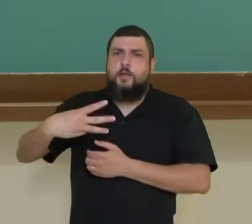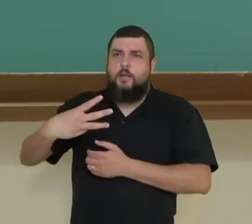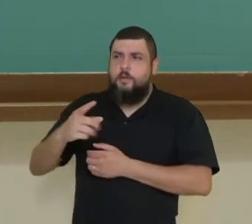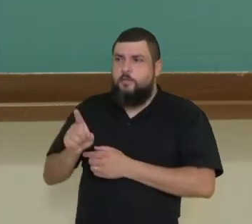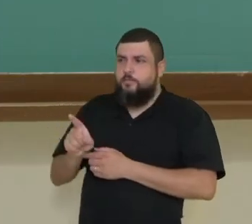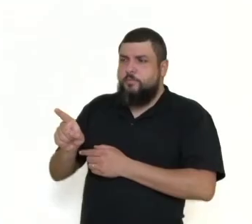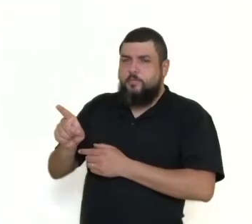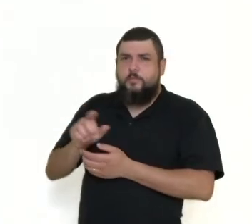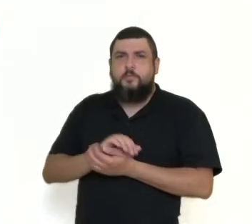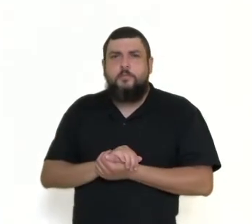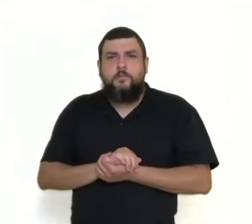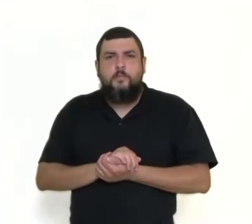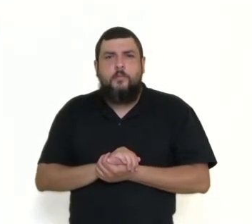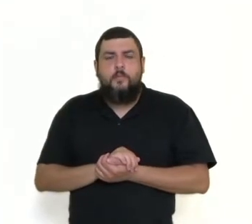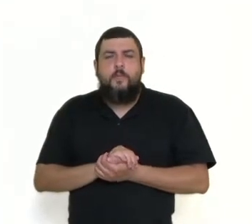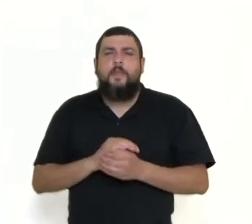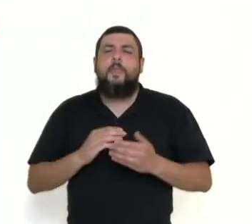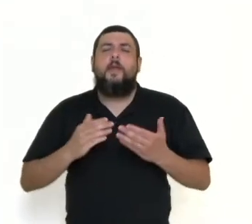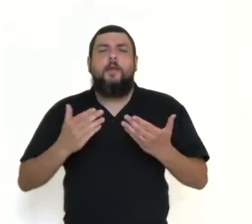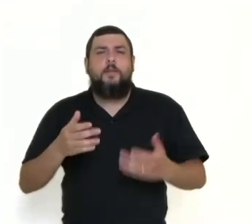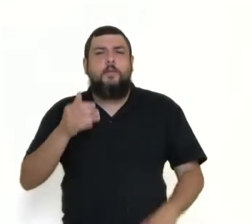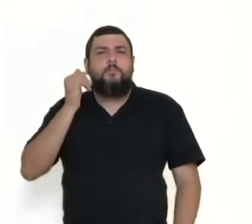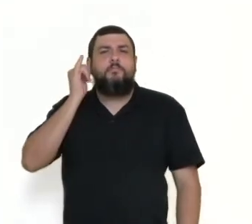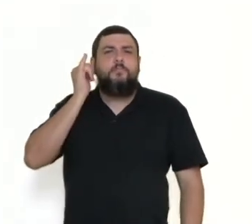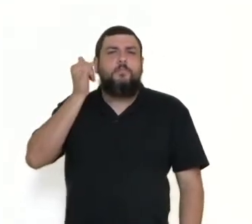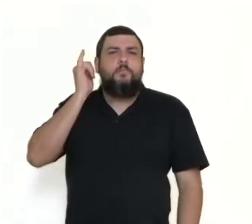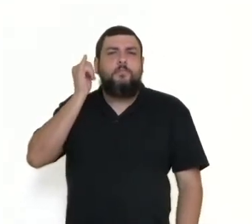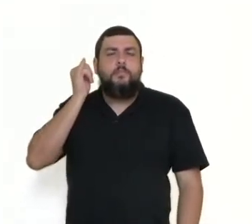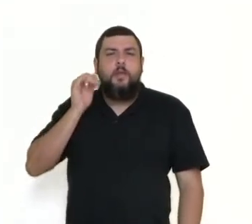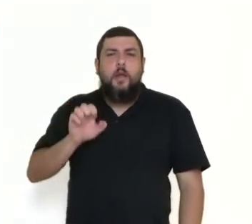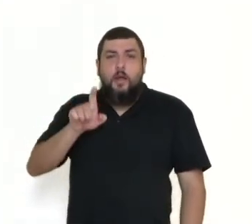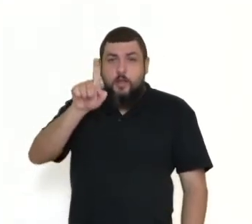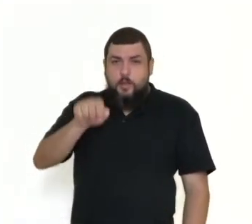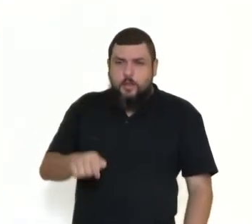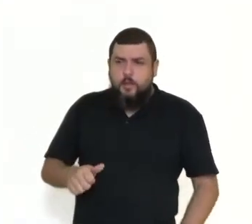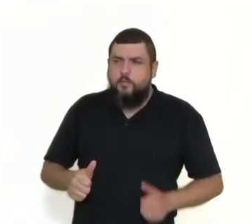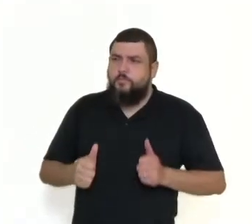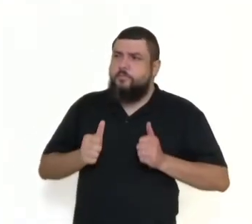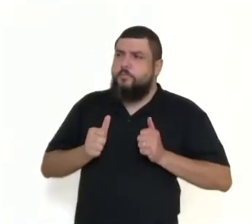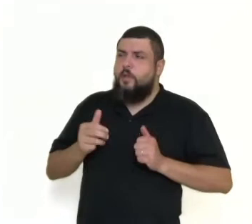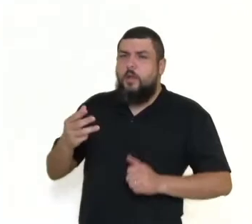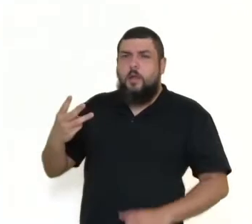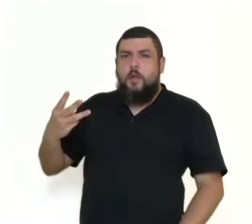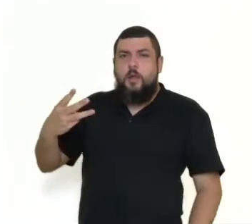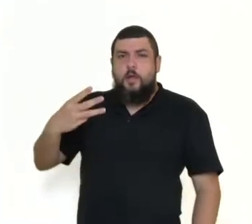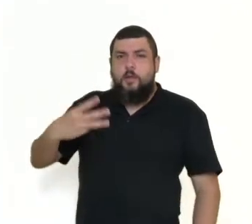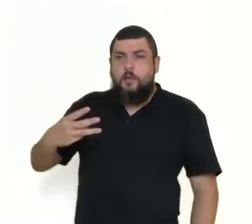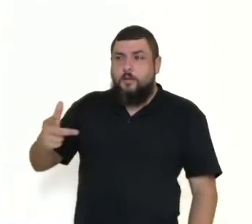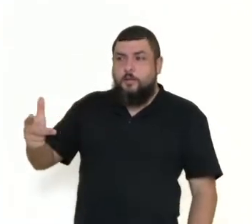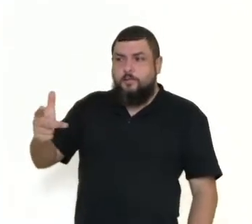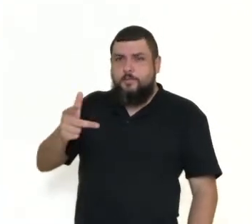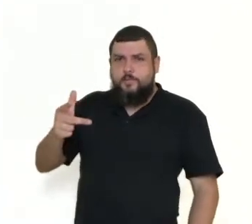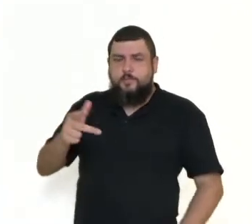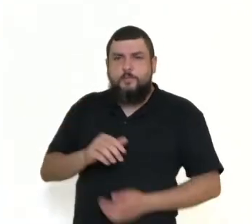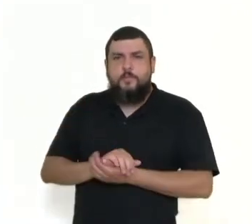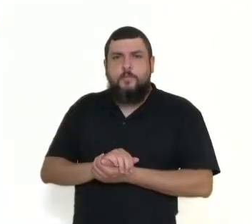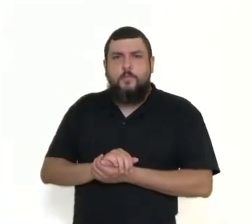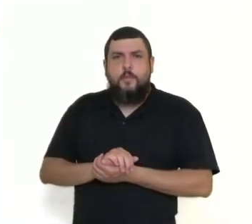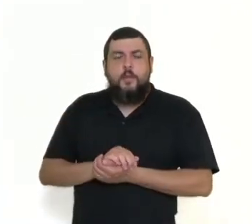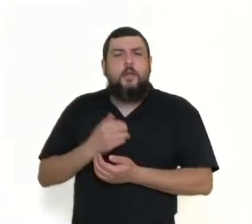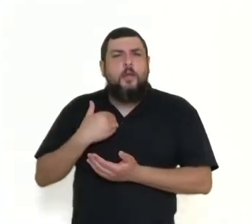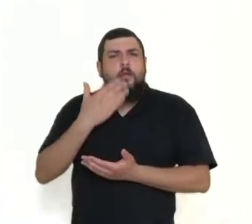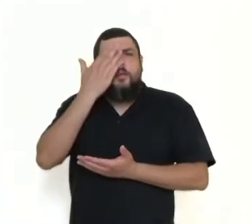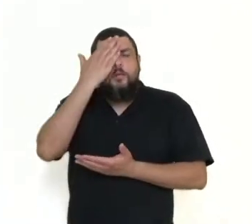escrever que o texto é narrado em terceira pessoa do singular e eu já sei que é uma